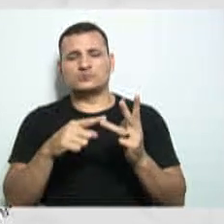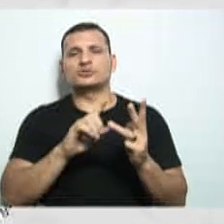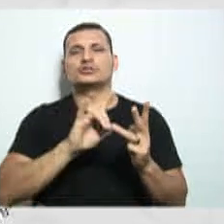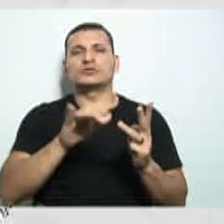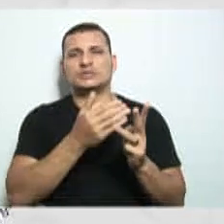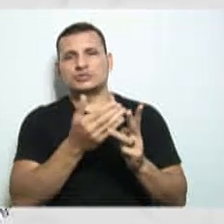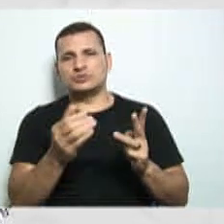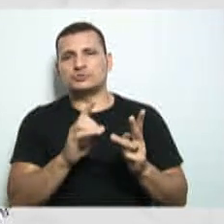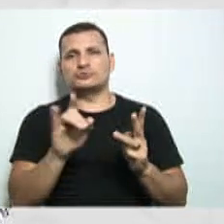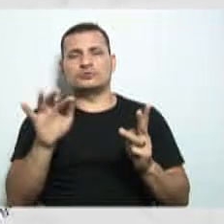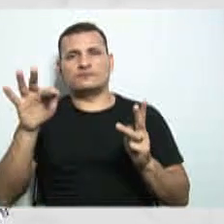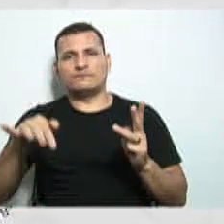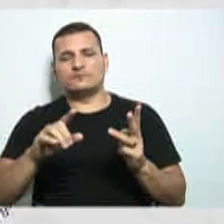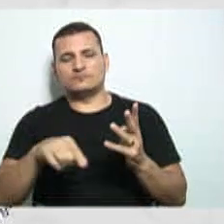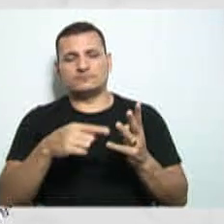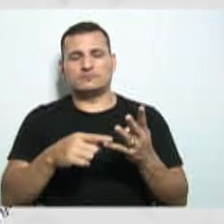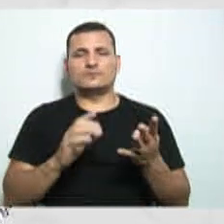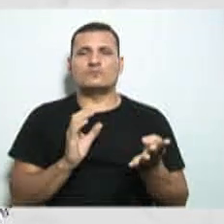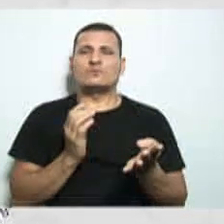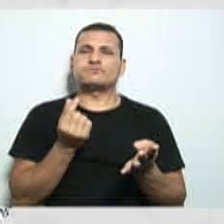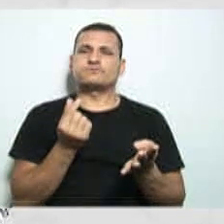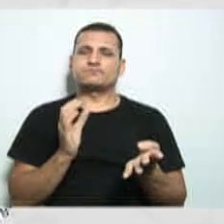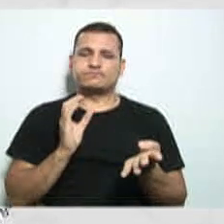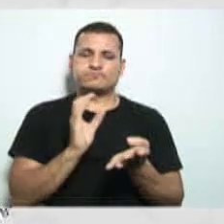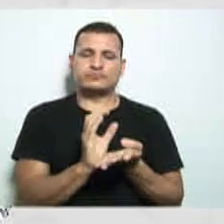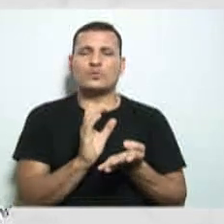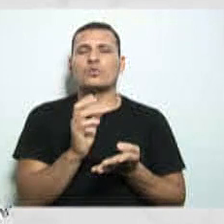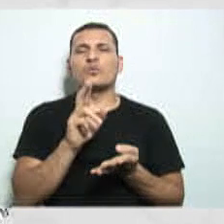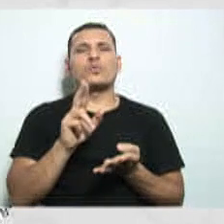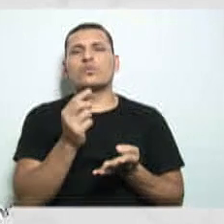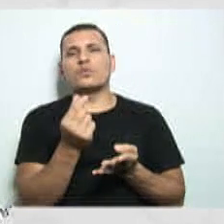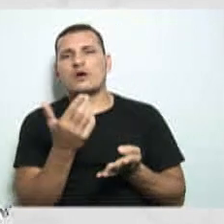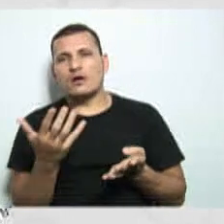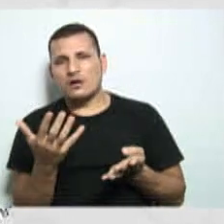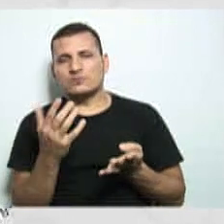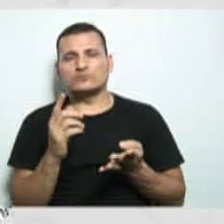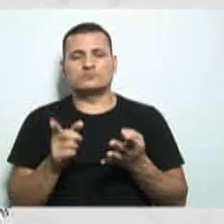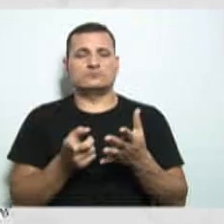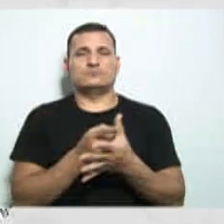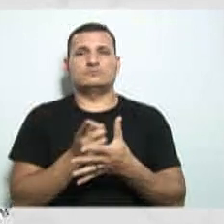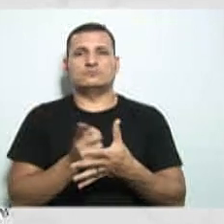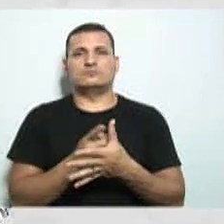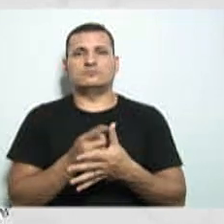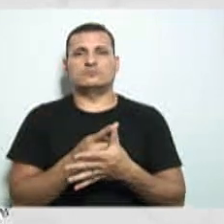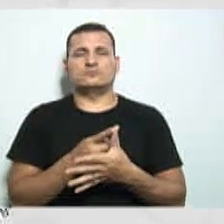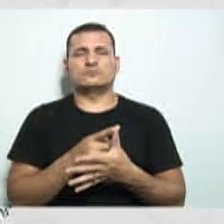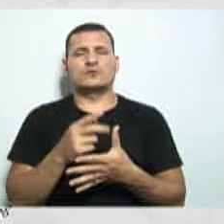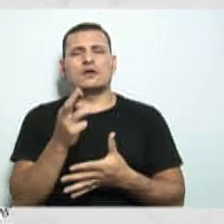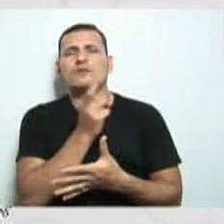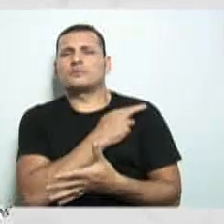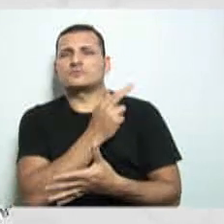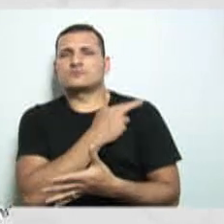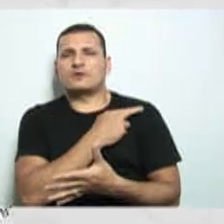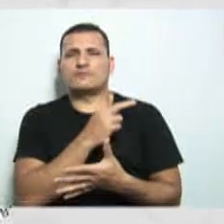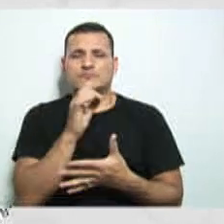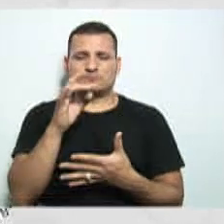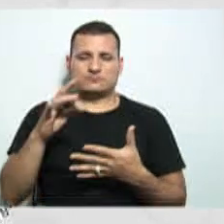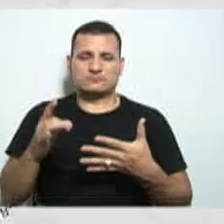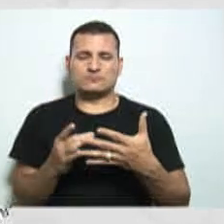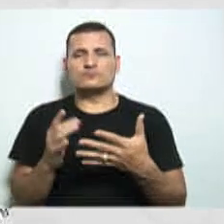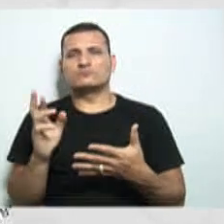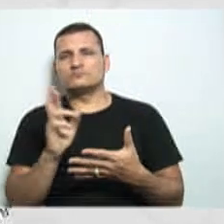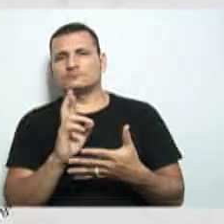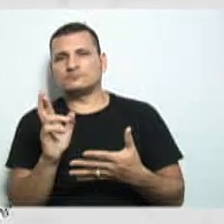fim, orçamento que você tem alocado para cada ação, o responsável pela execução de cada ação,